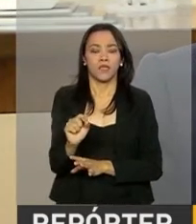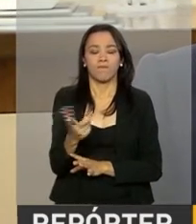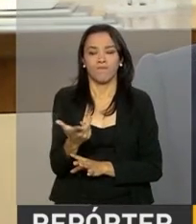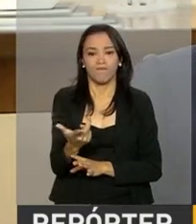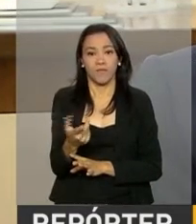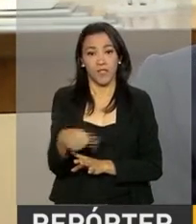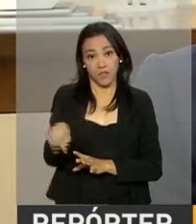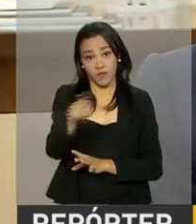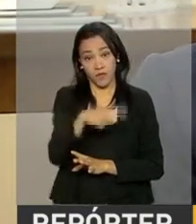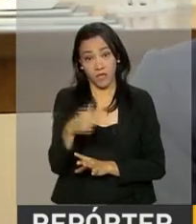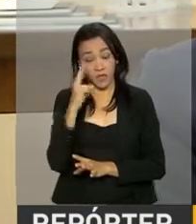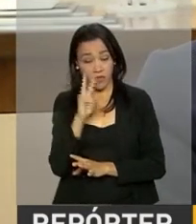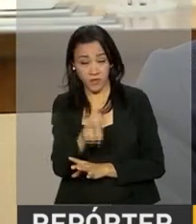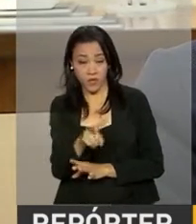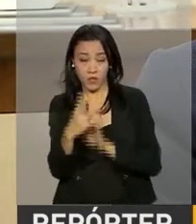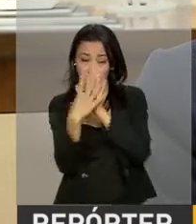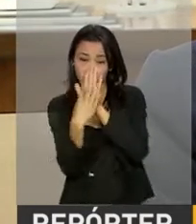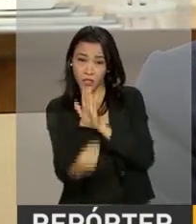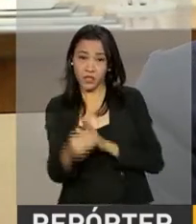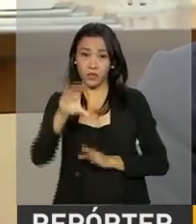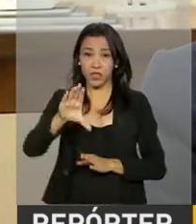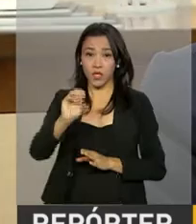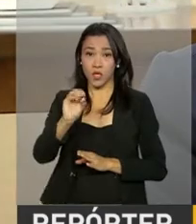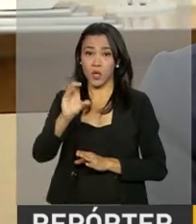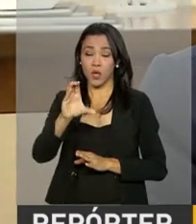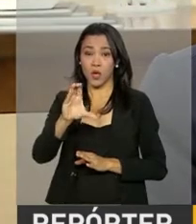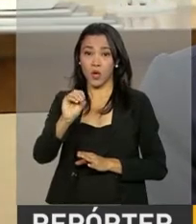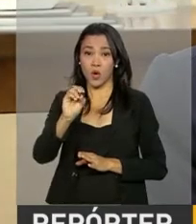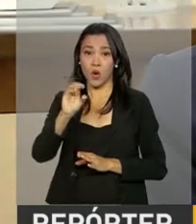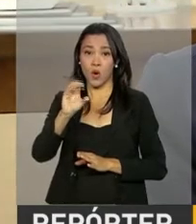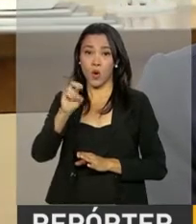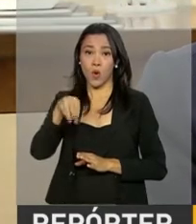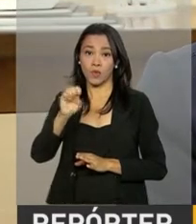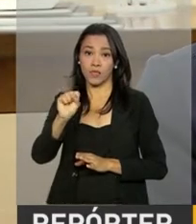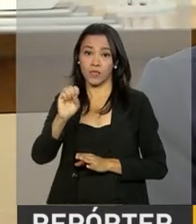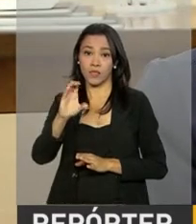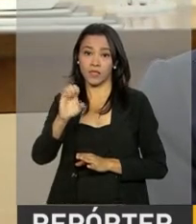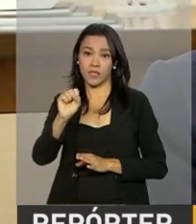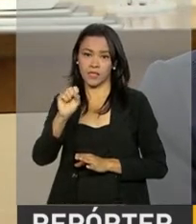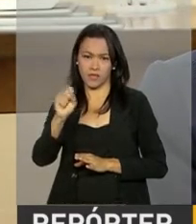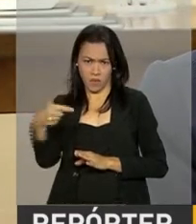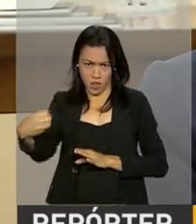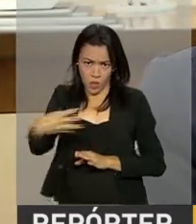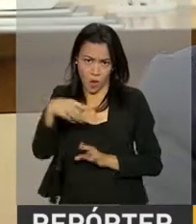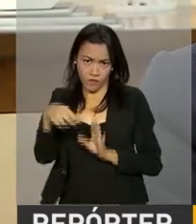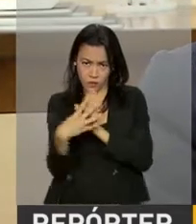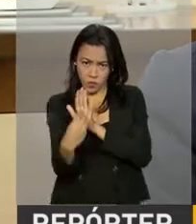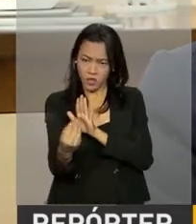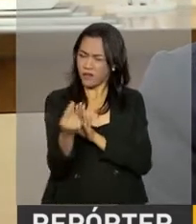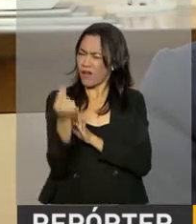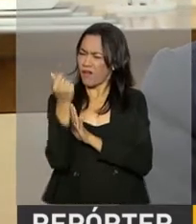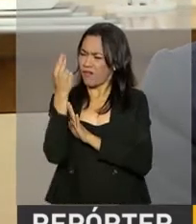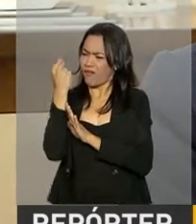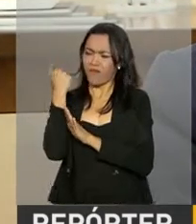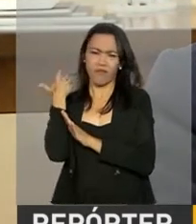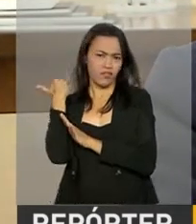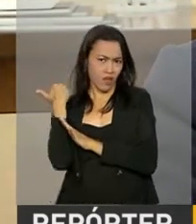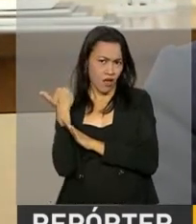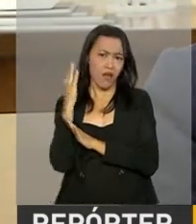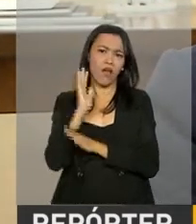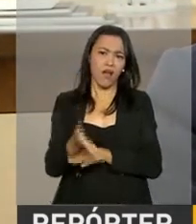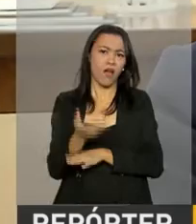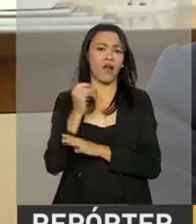você via nas concessões porque a concessão não é uma coisa nova ela já vinha sendo feito várias concessões